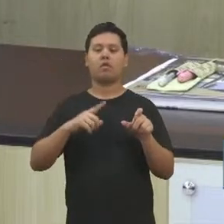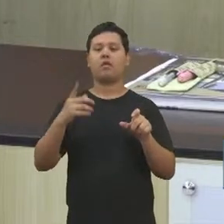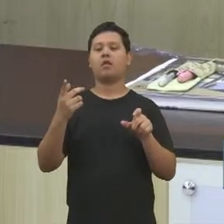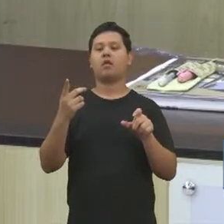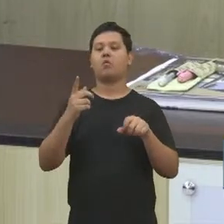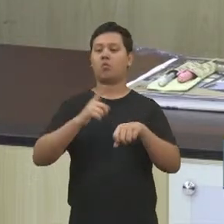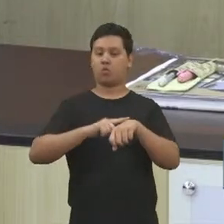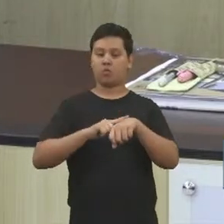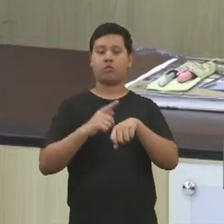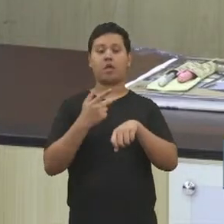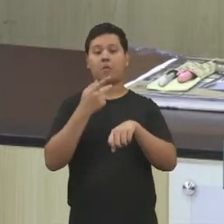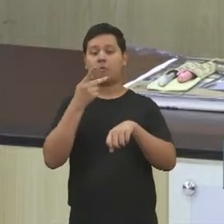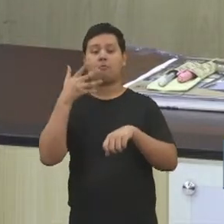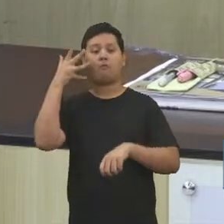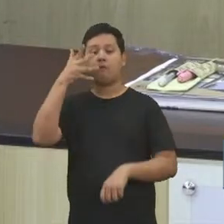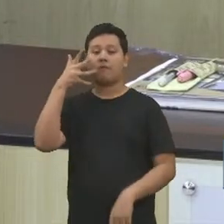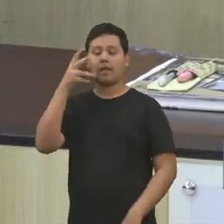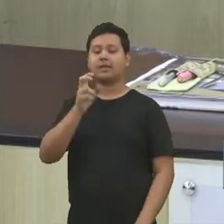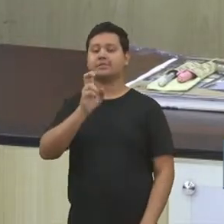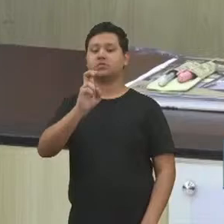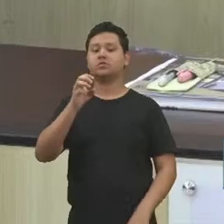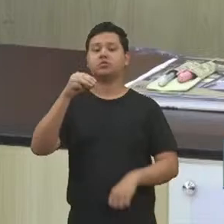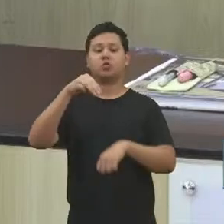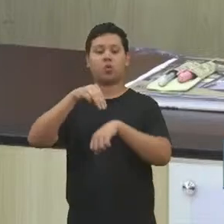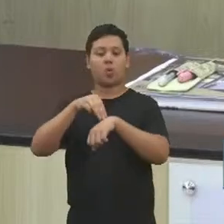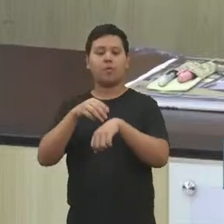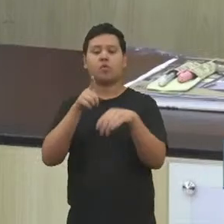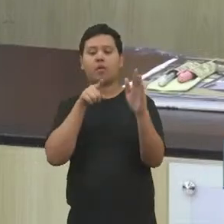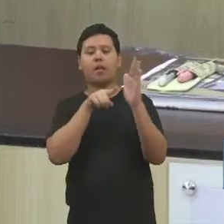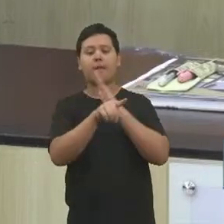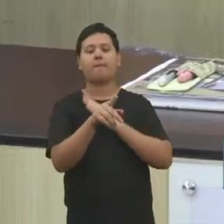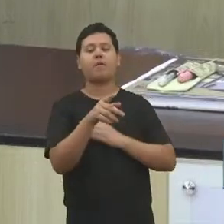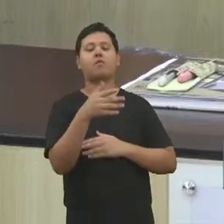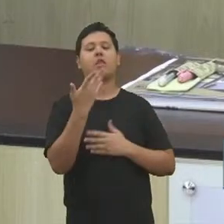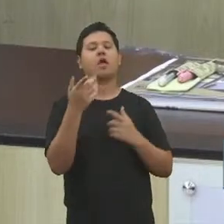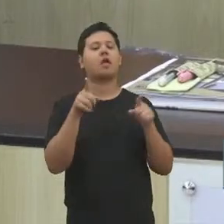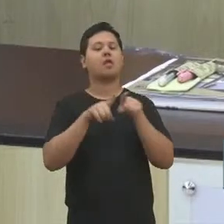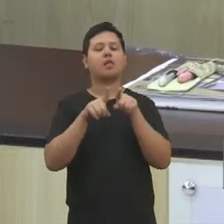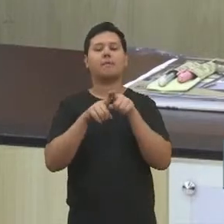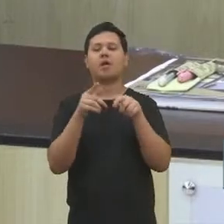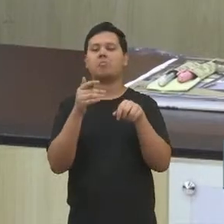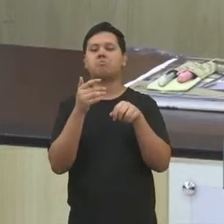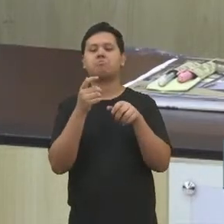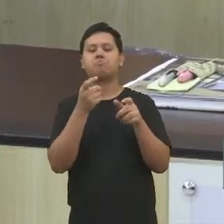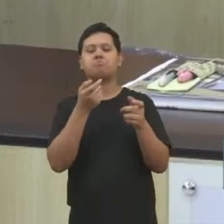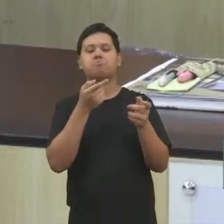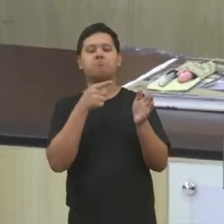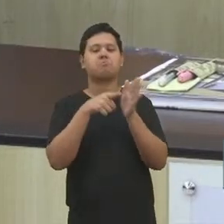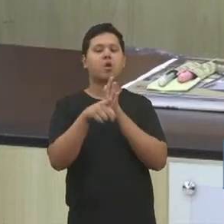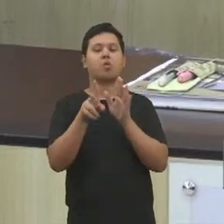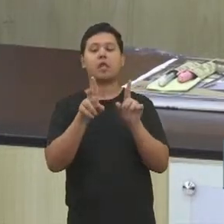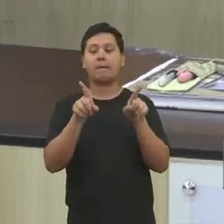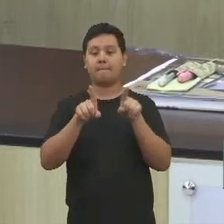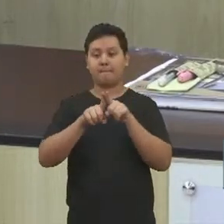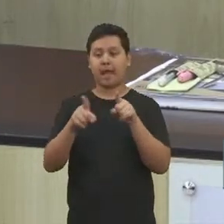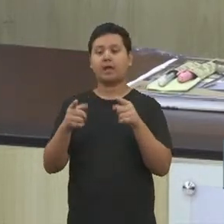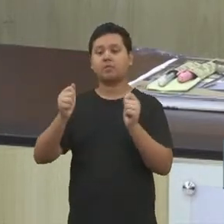total de 5 minutos para fazer a sua pergunta e questionamentos, sendo que o tempo será